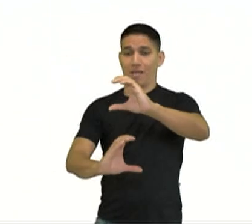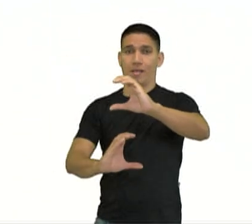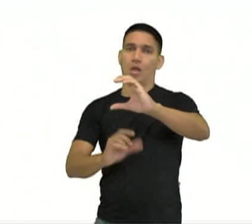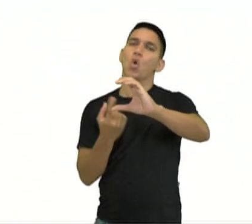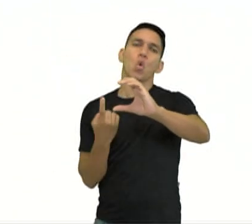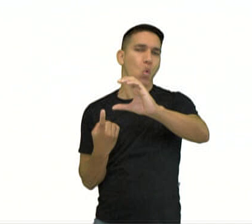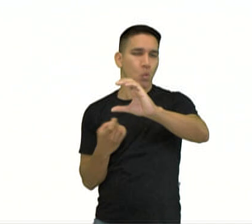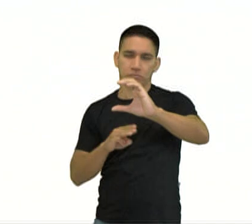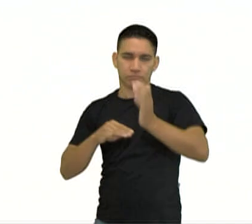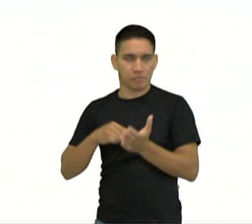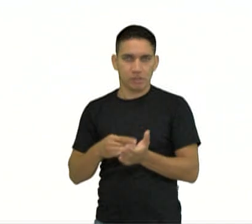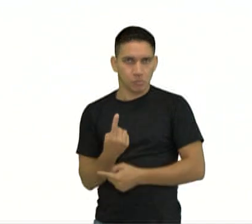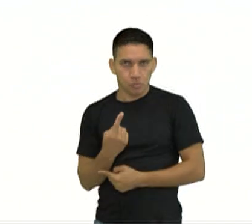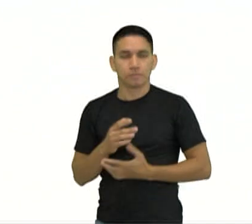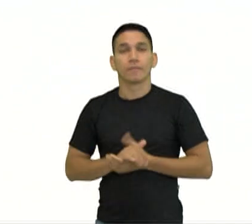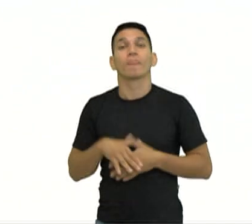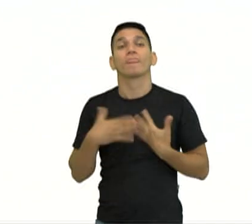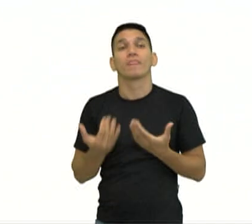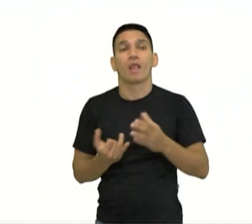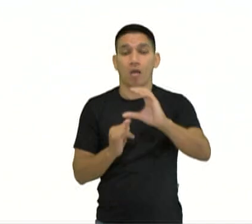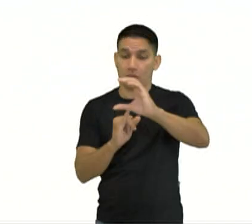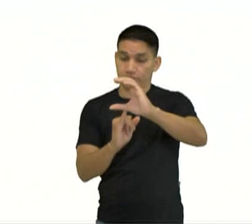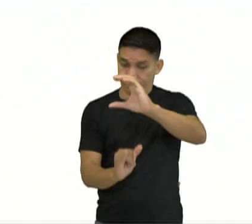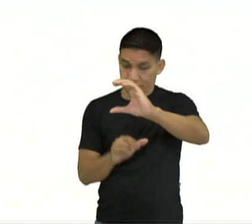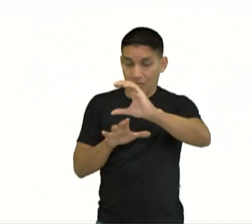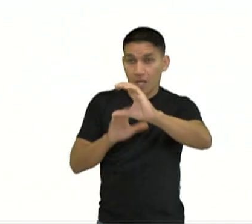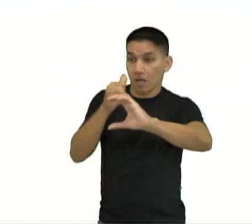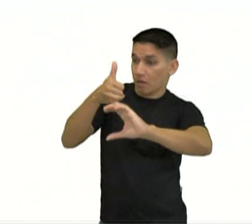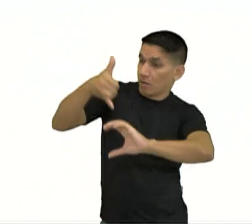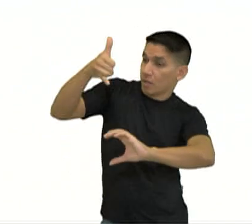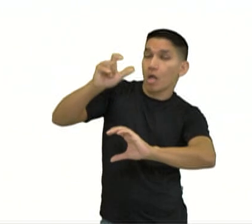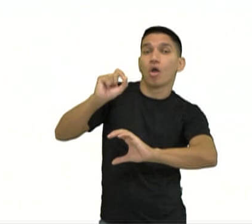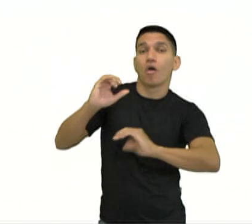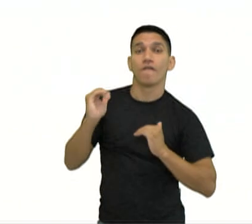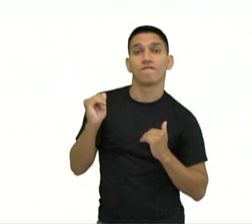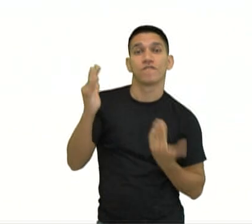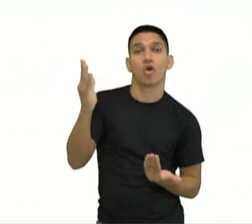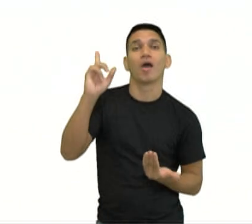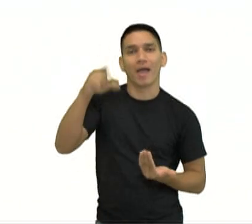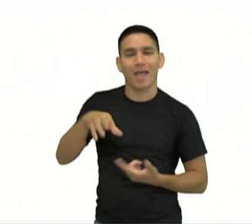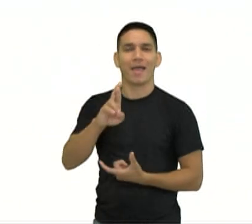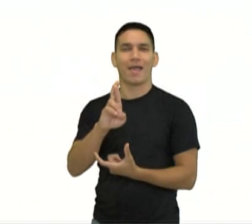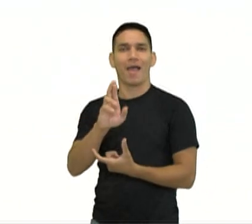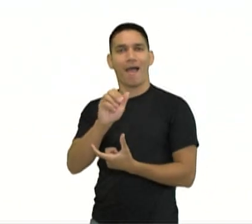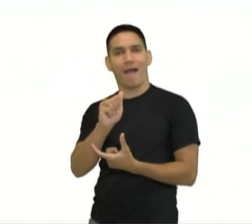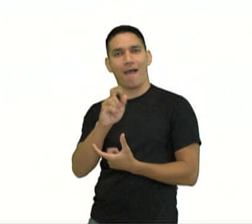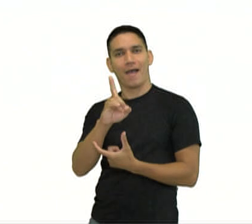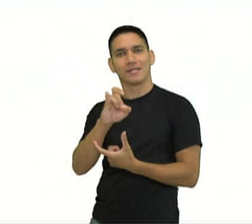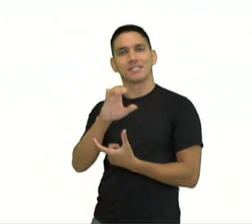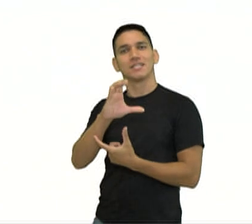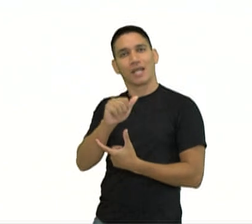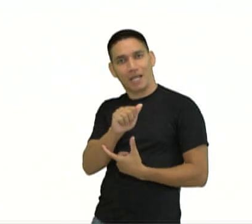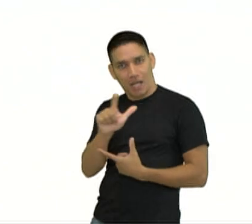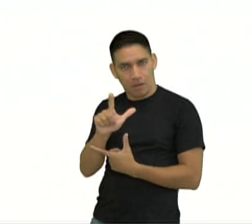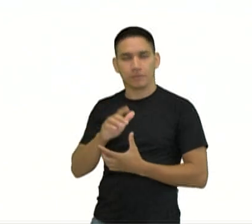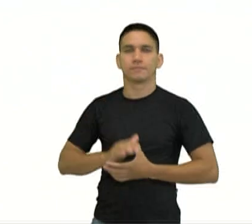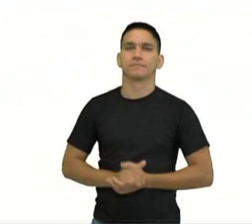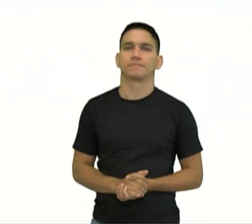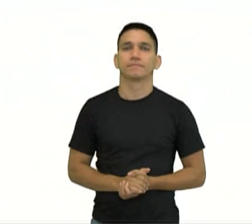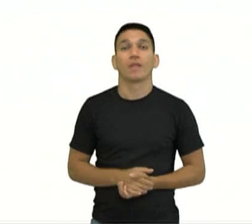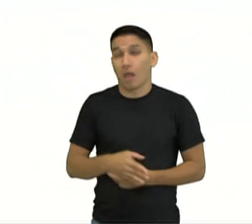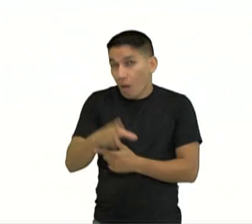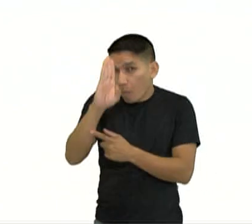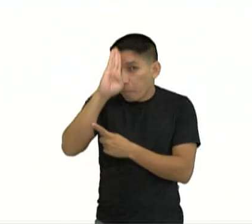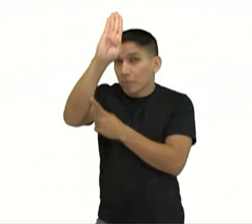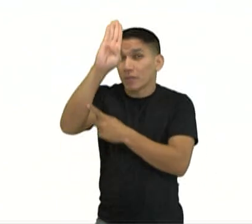aqui esses carbonos fora desta sequência, nós denominamos de radicais. E os